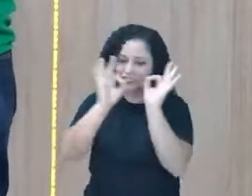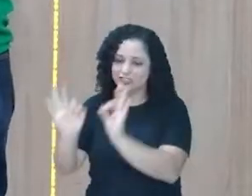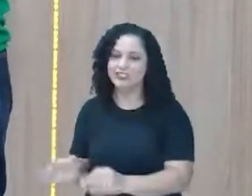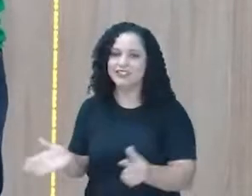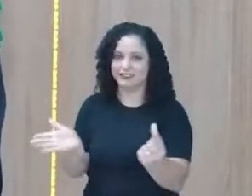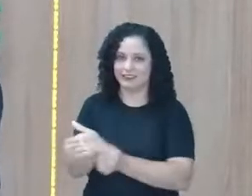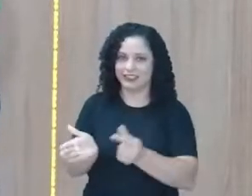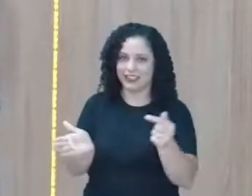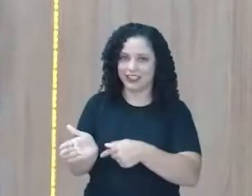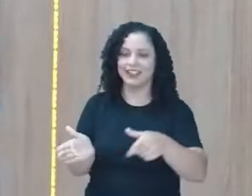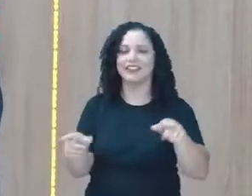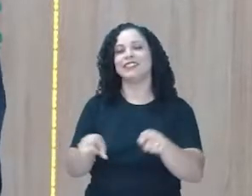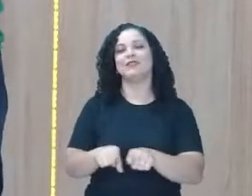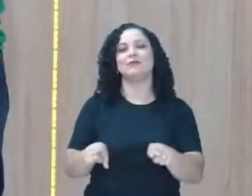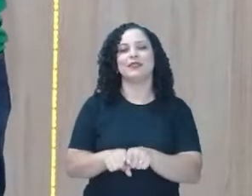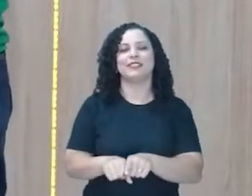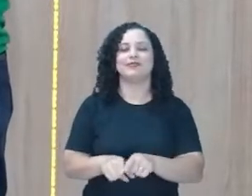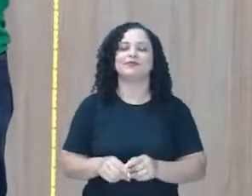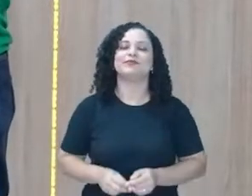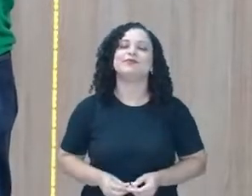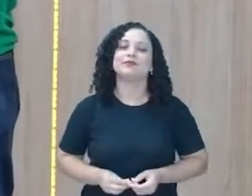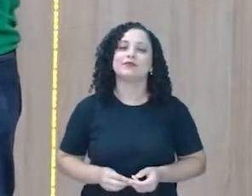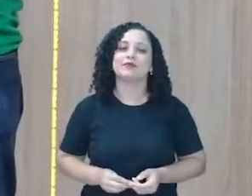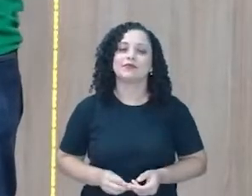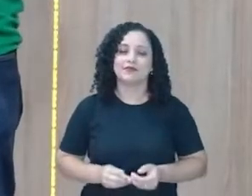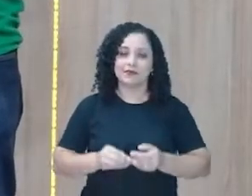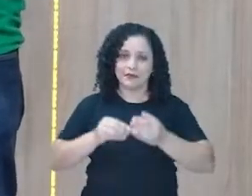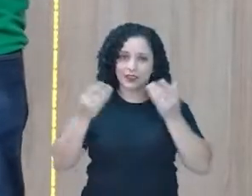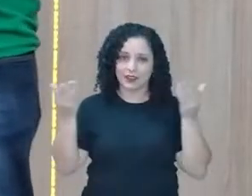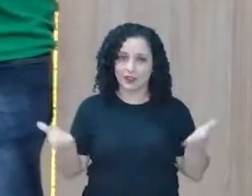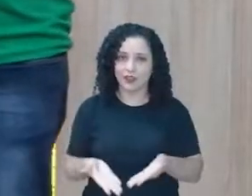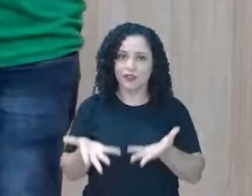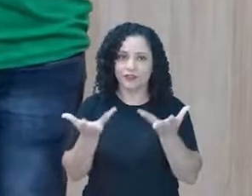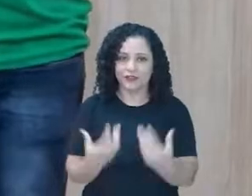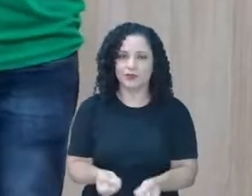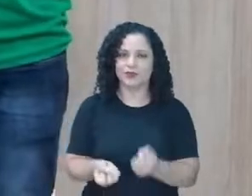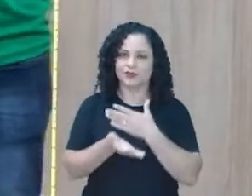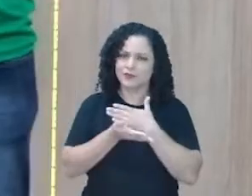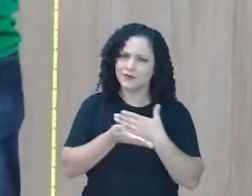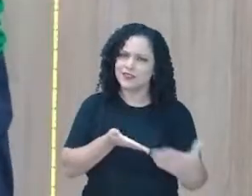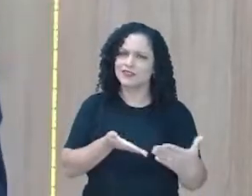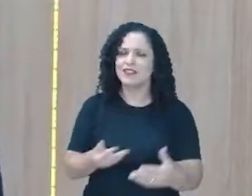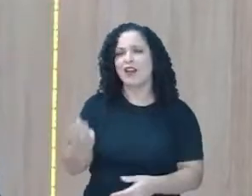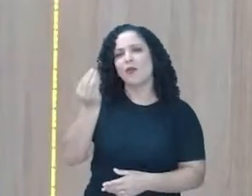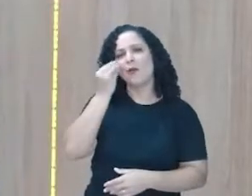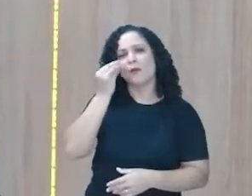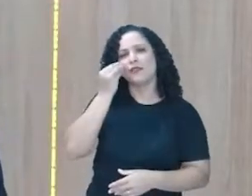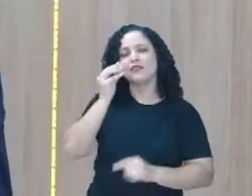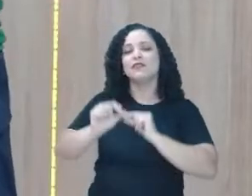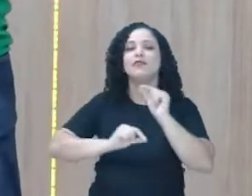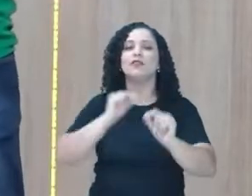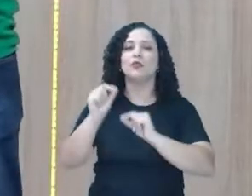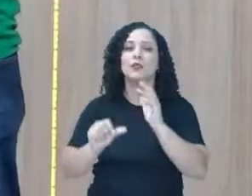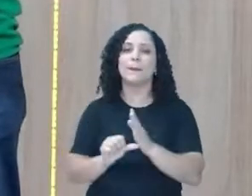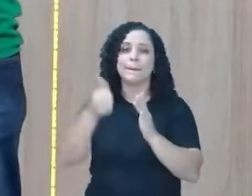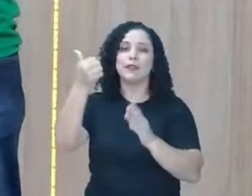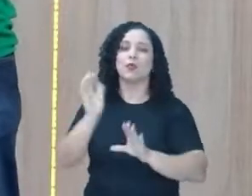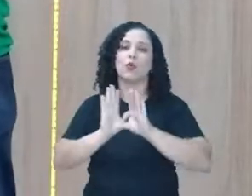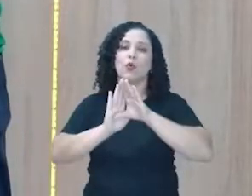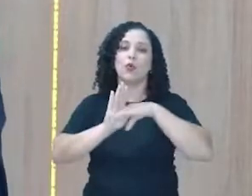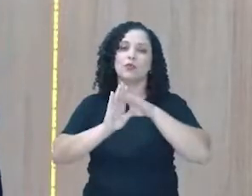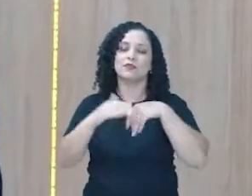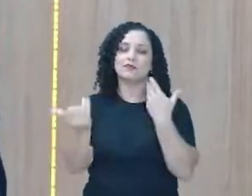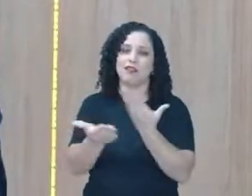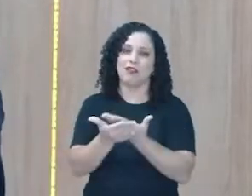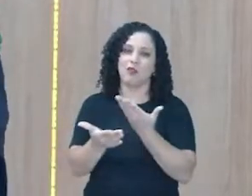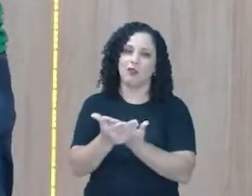assistindo aí a reprise, tá certo? Então, vamos começar aqui observando o primeiro conceito da nossa aula, né?